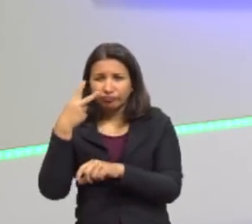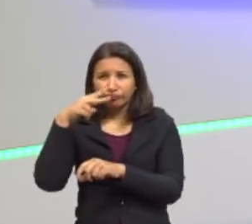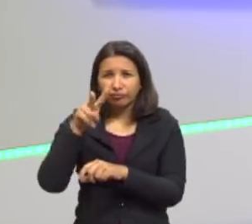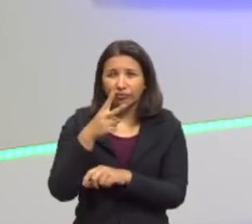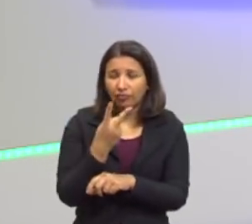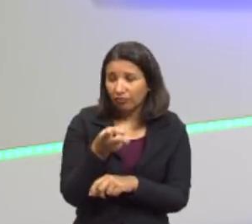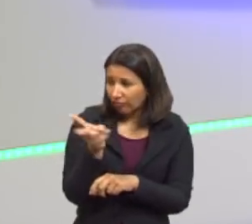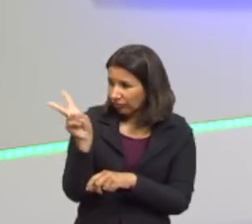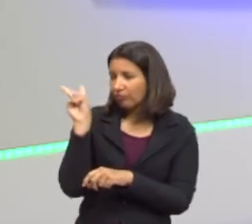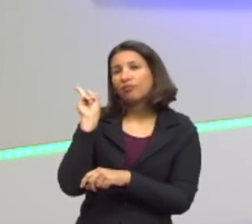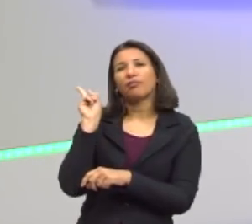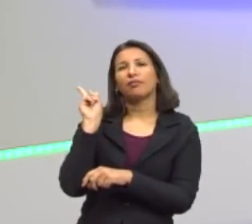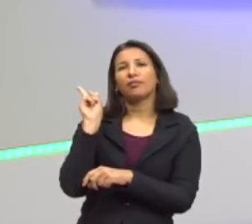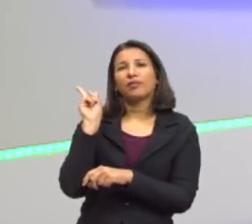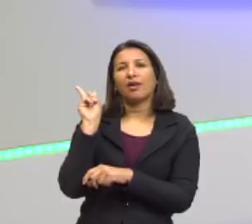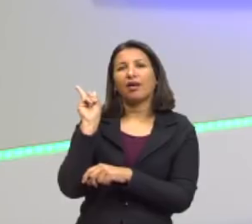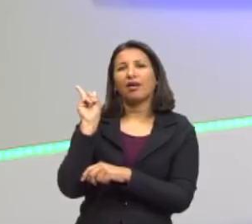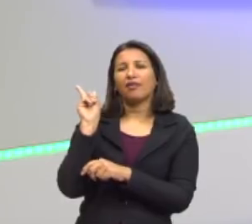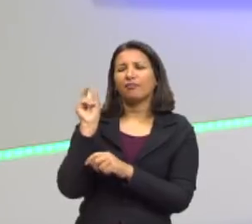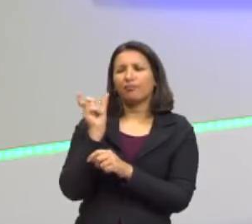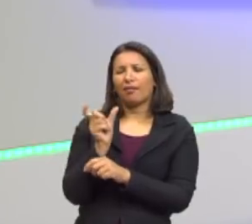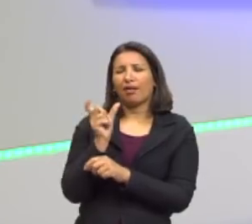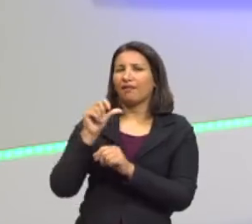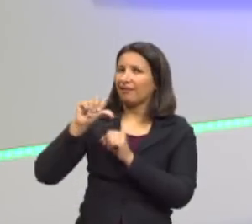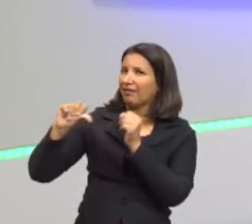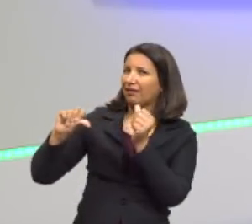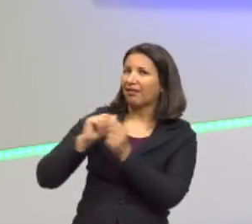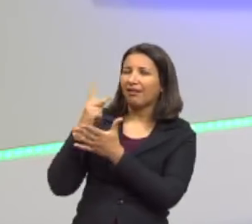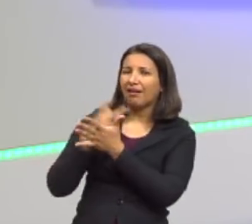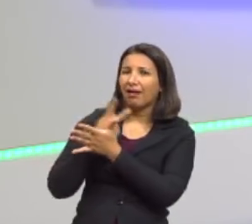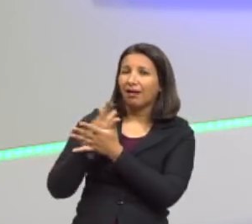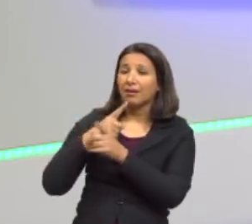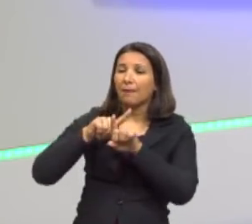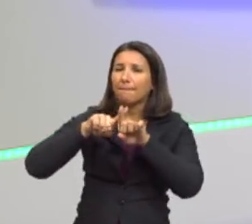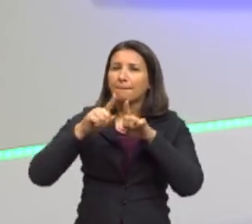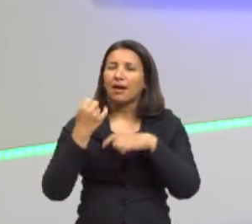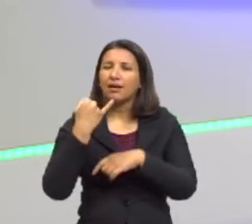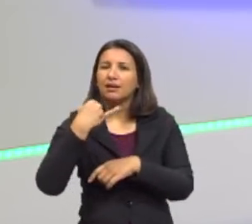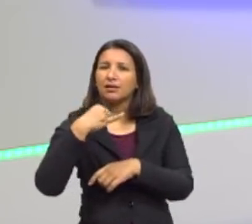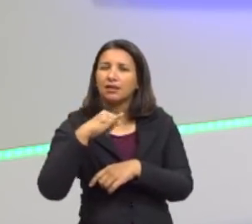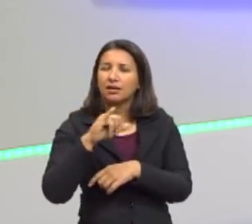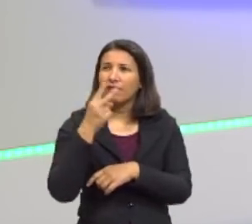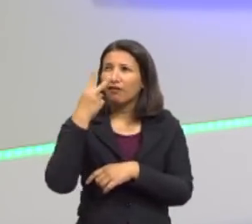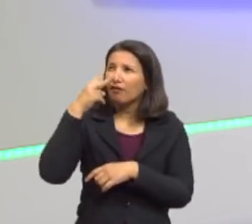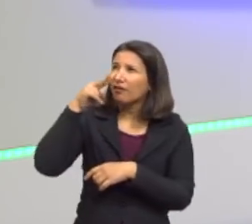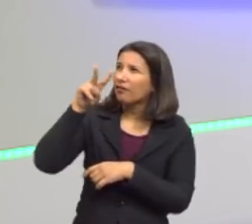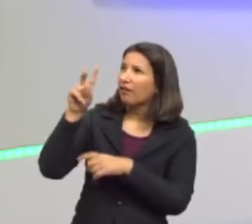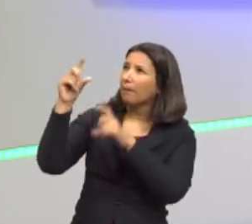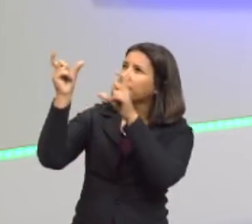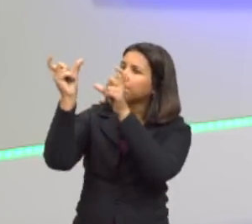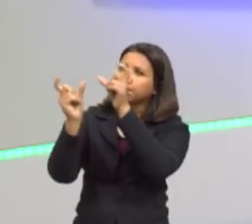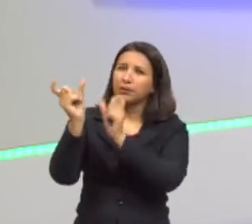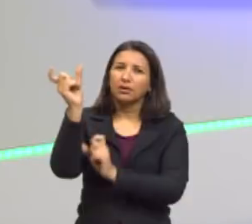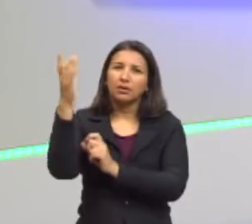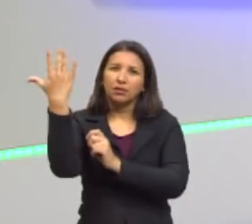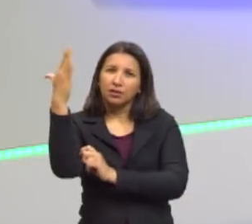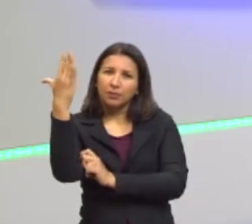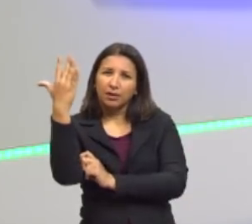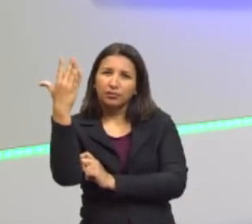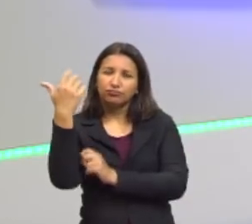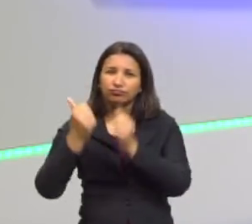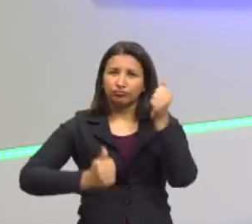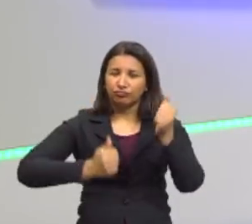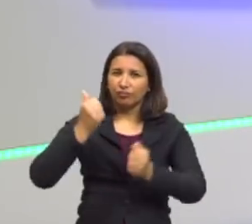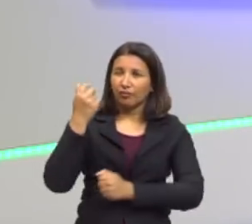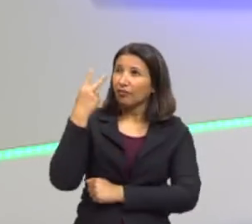escrito torto. Tu vai ver escrito de trás para frente. Mas, se tu olhar pelo espelho, tu vai ver escrito corretamente. E isso